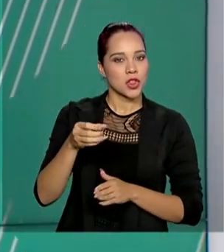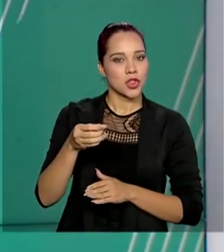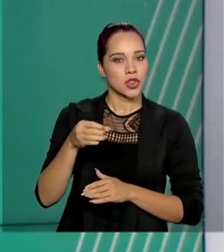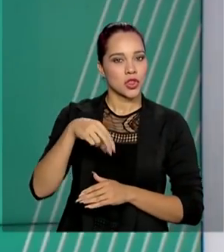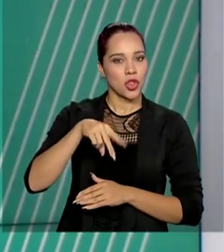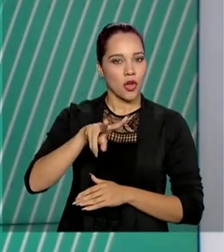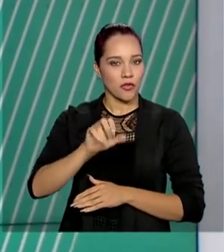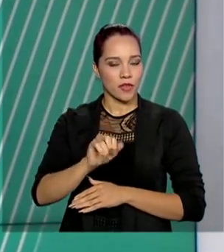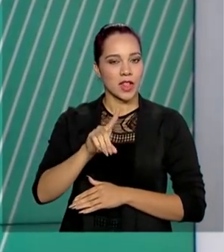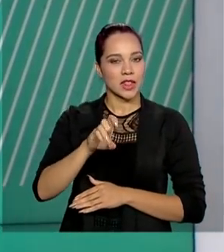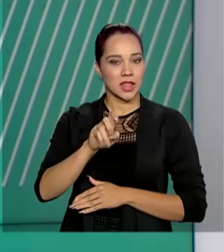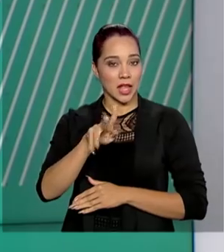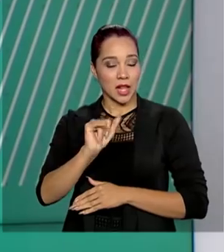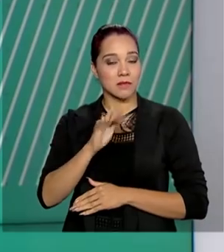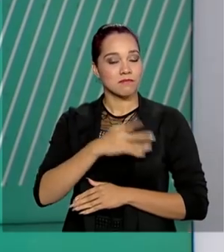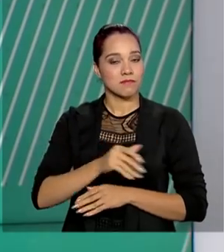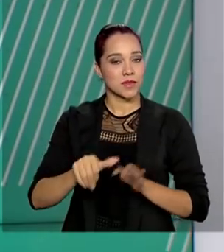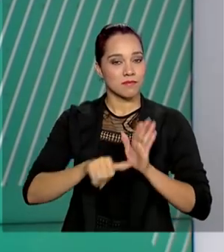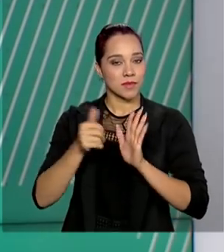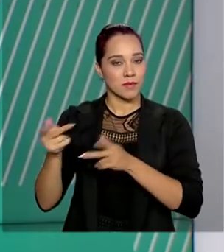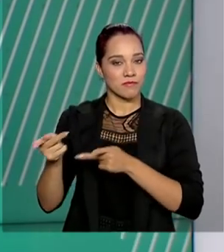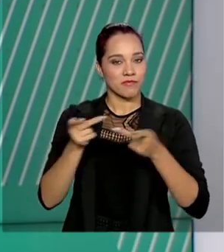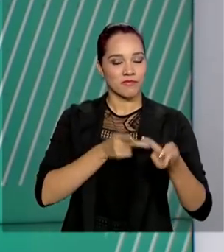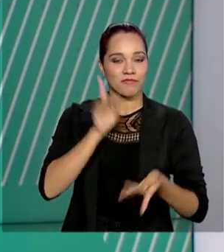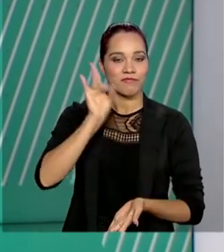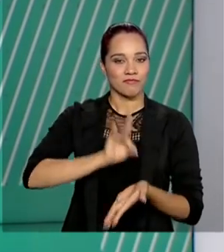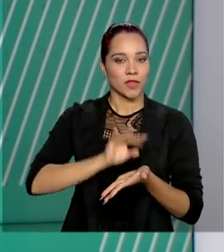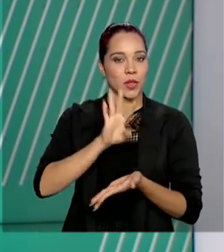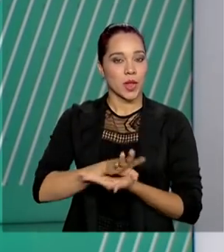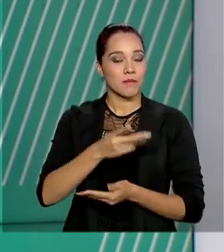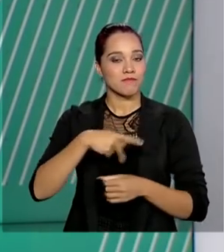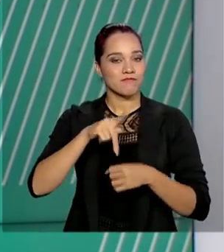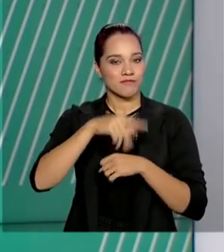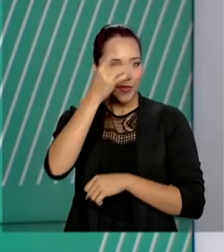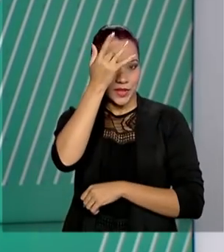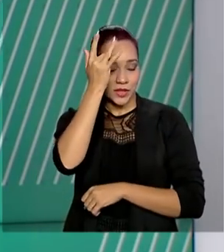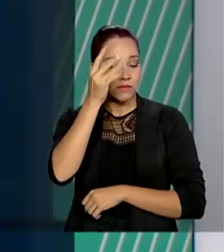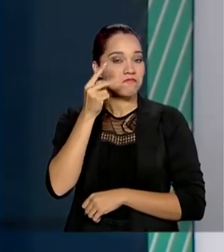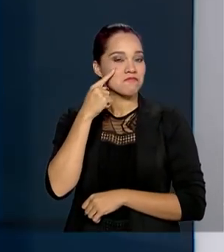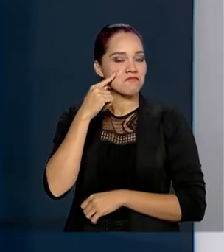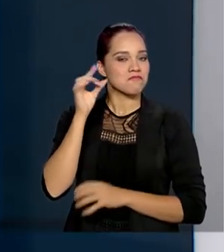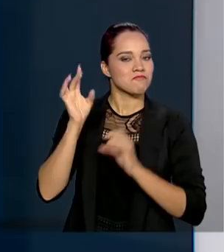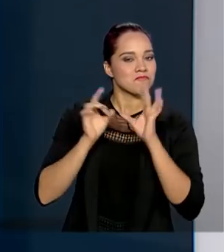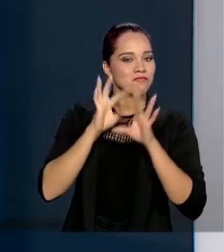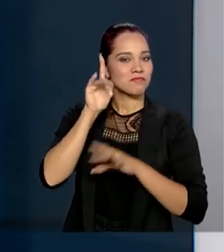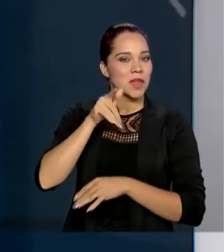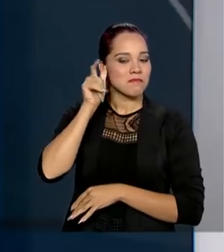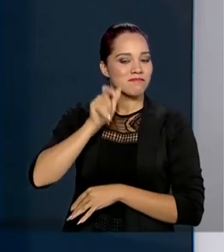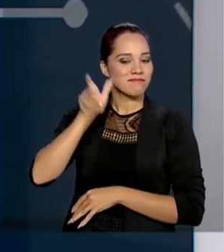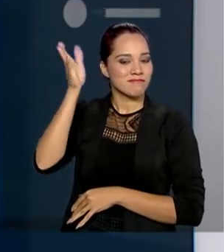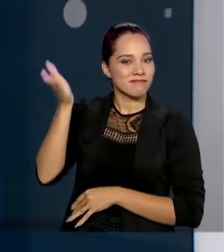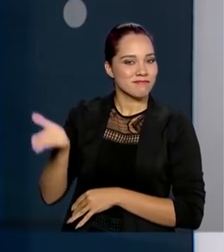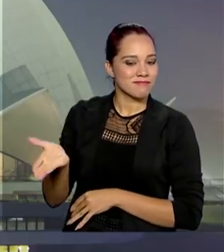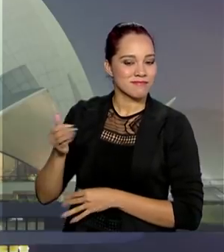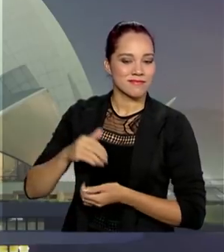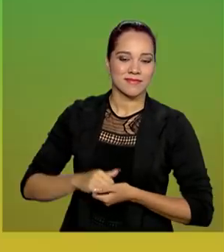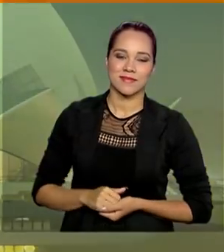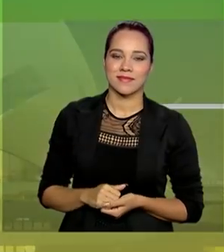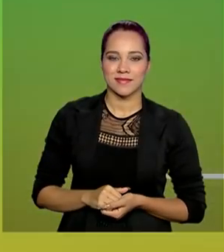primeira visita oficial à índia saiba mais na reportagem da nossa enviado especial vanessa casalino